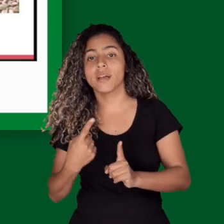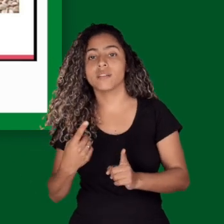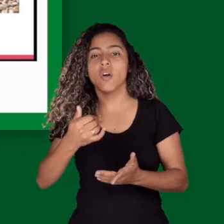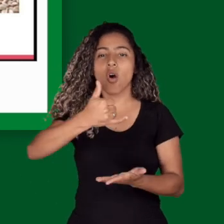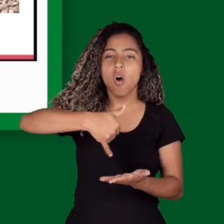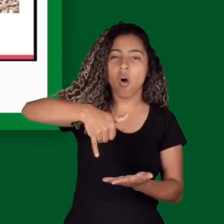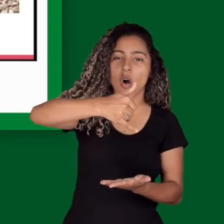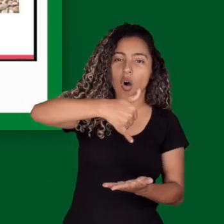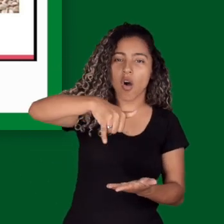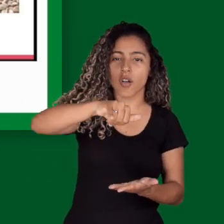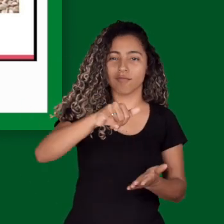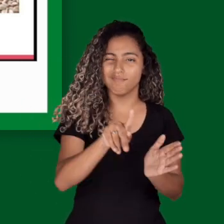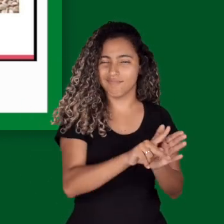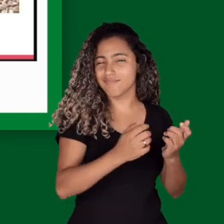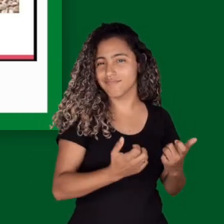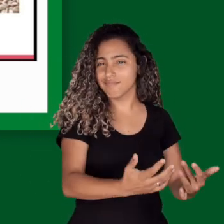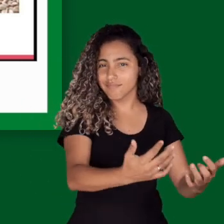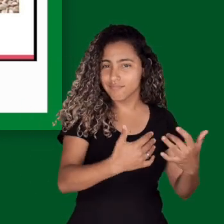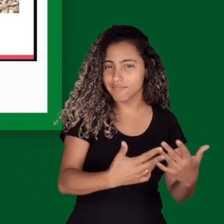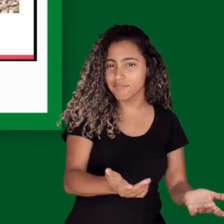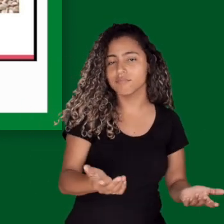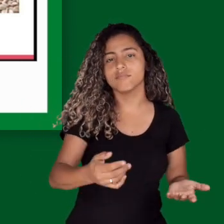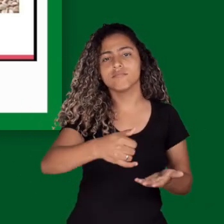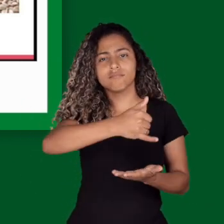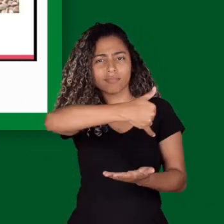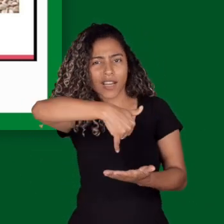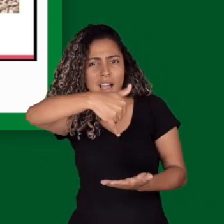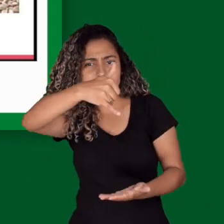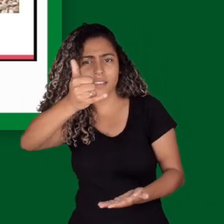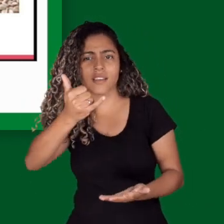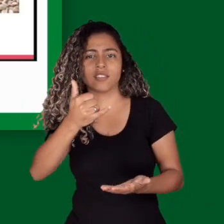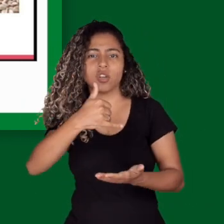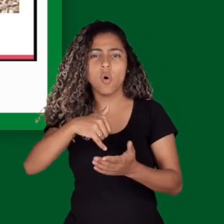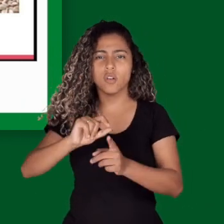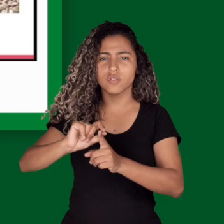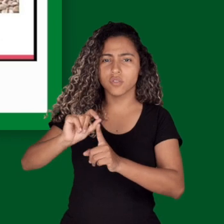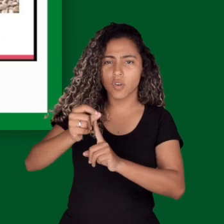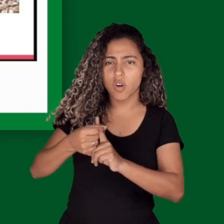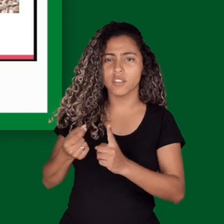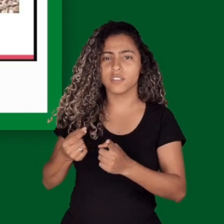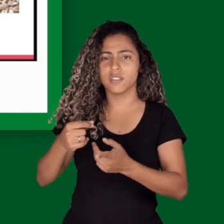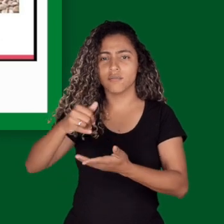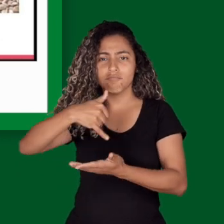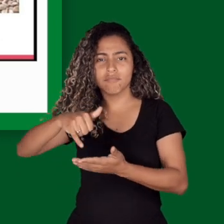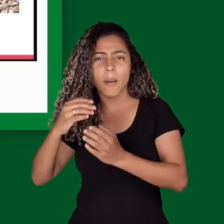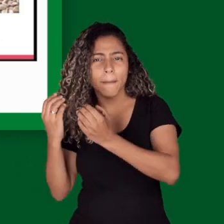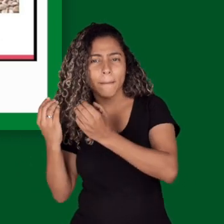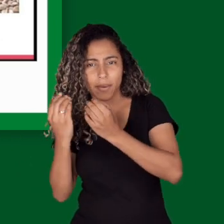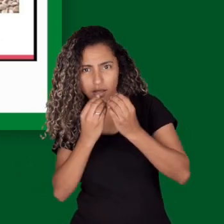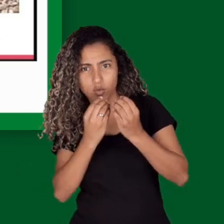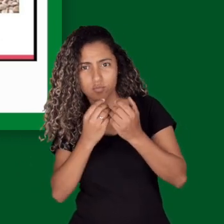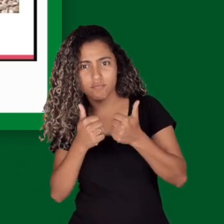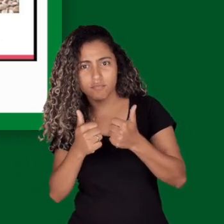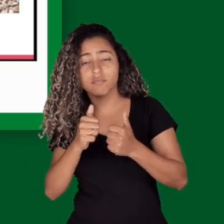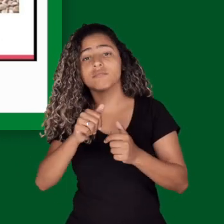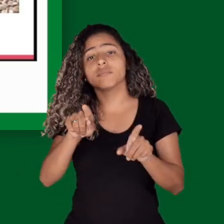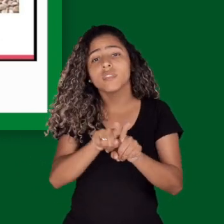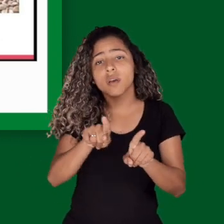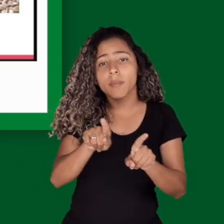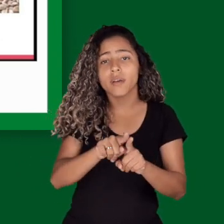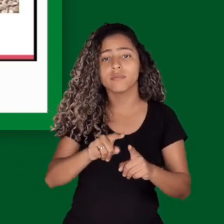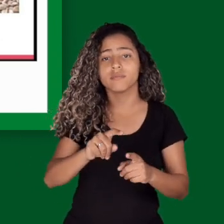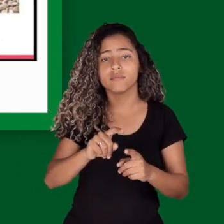os óleos vegetais, né, como o próprio azeite, óleo de soja, óleo de milho, né? E junto com a gordura das castanhas e